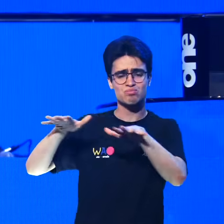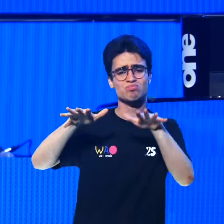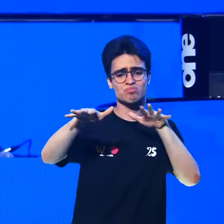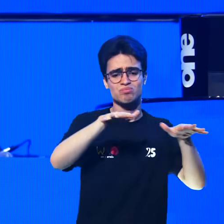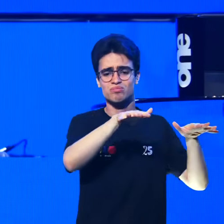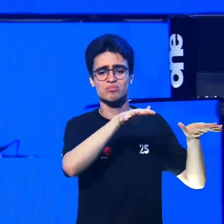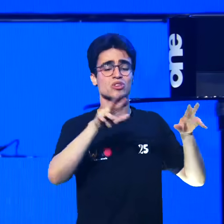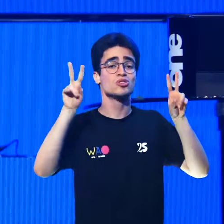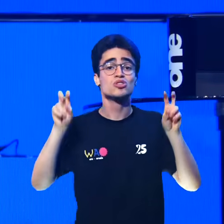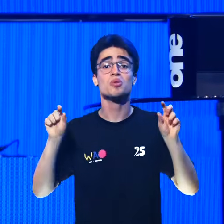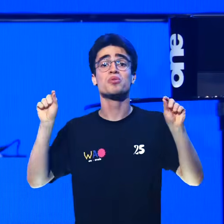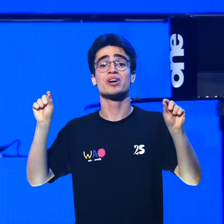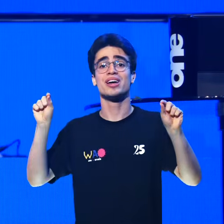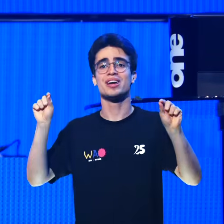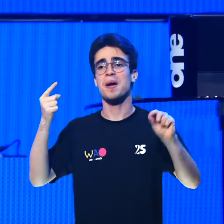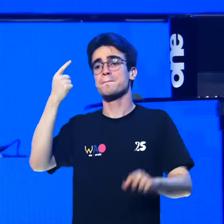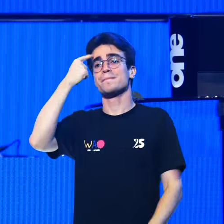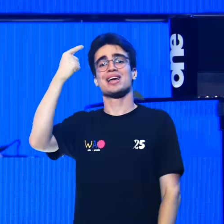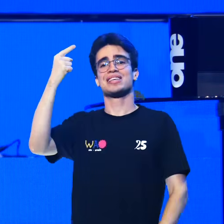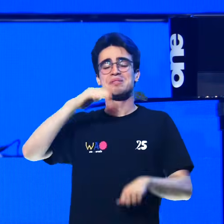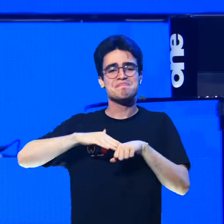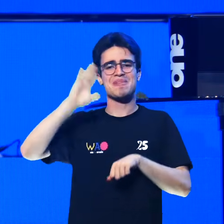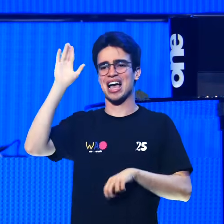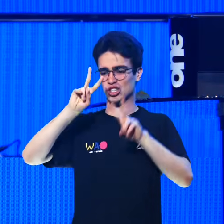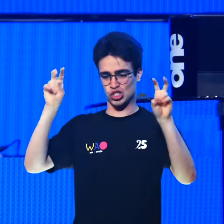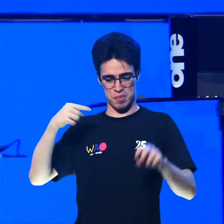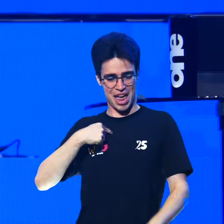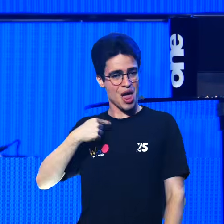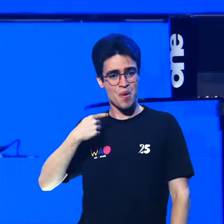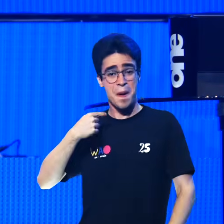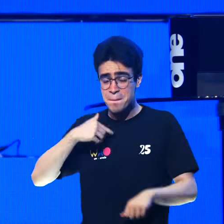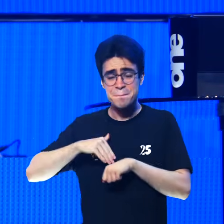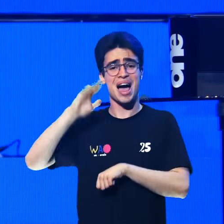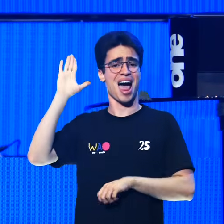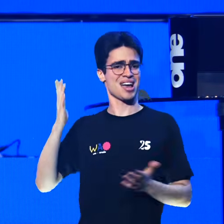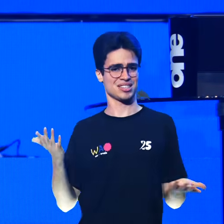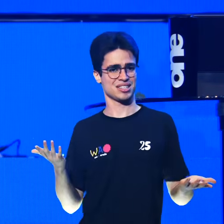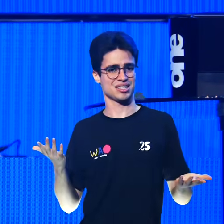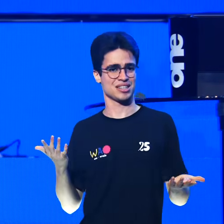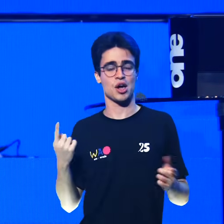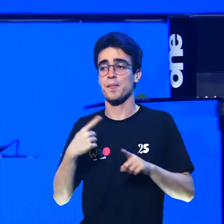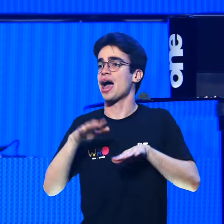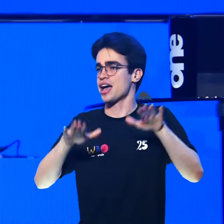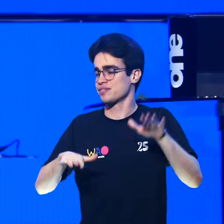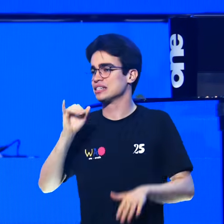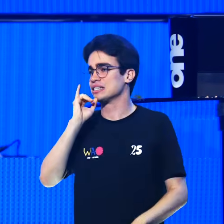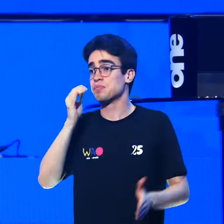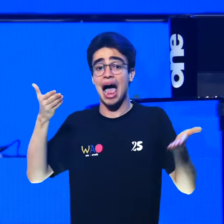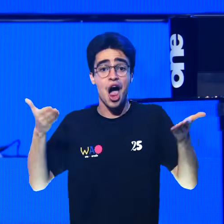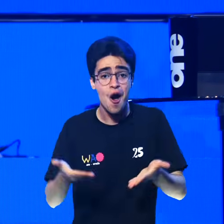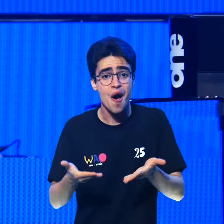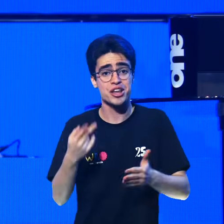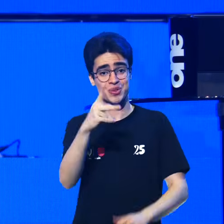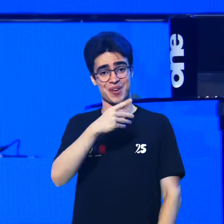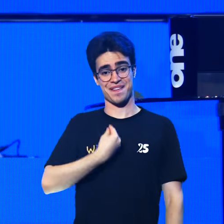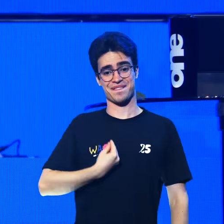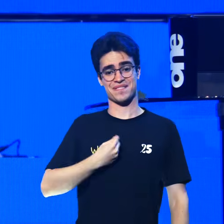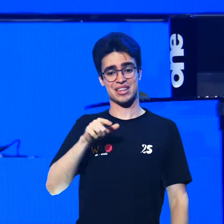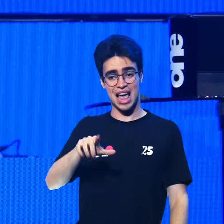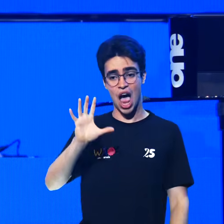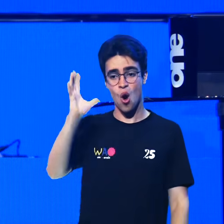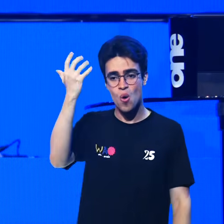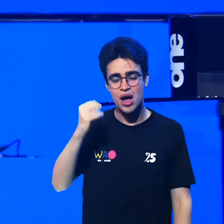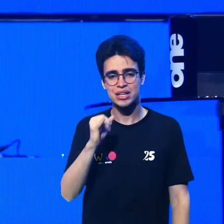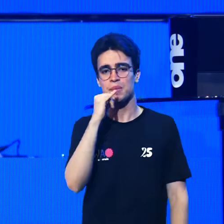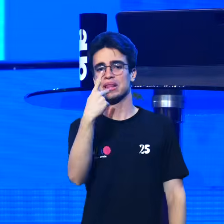pensando além de nós. Muitas vezes o que está acontecendo agora na tua vida, no